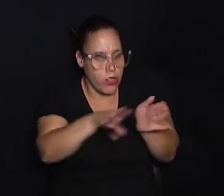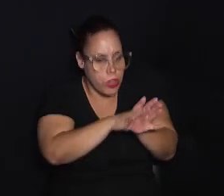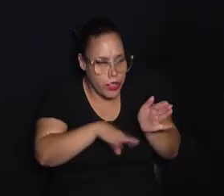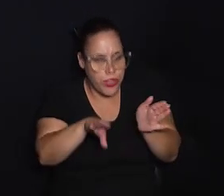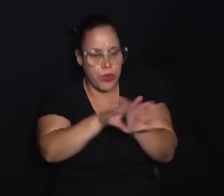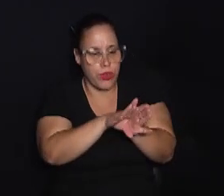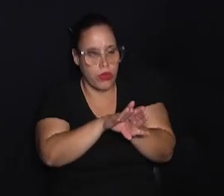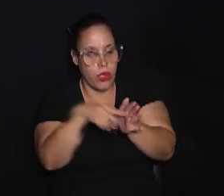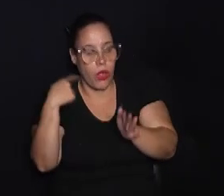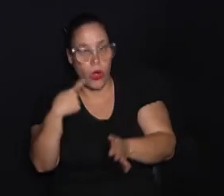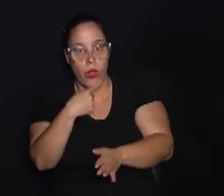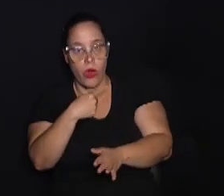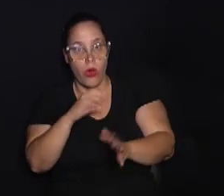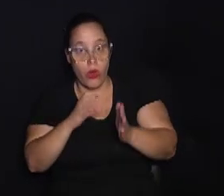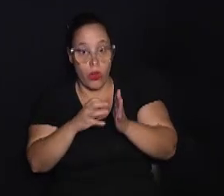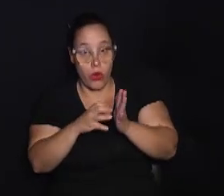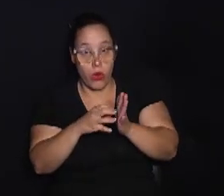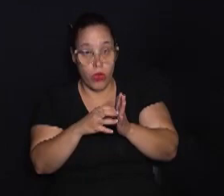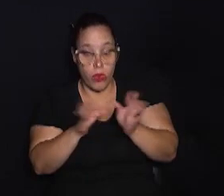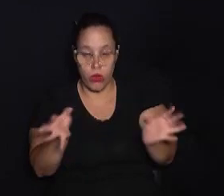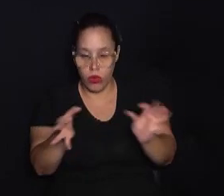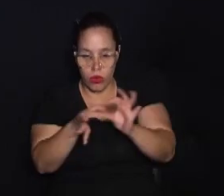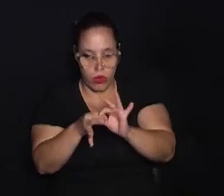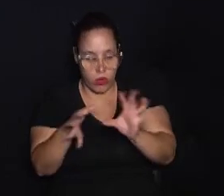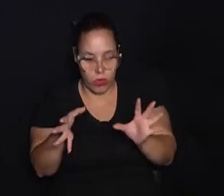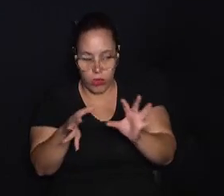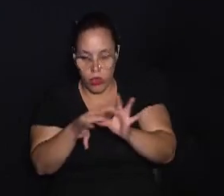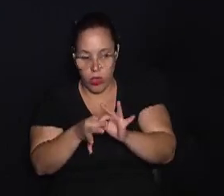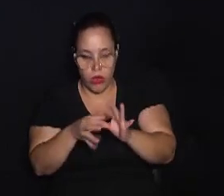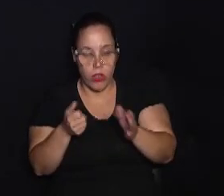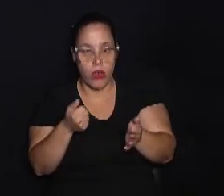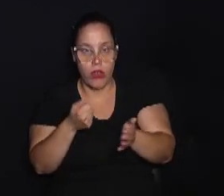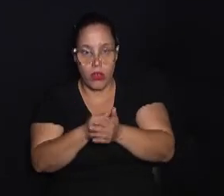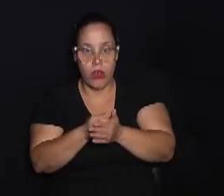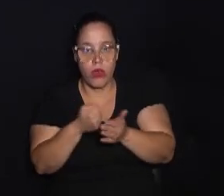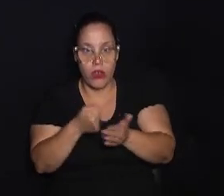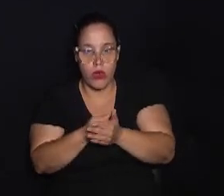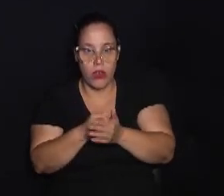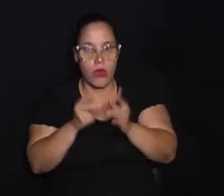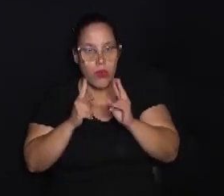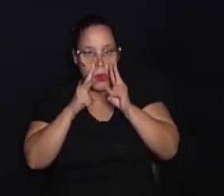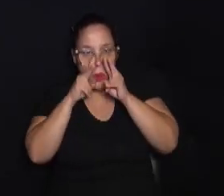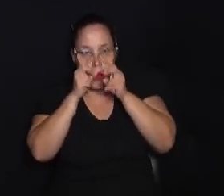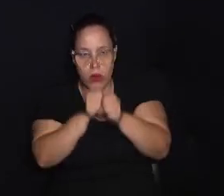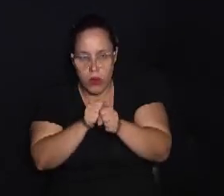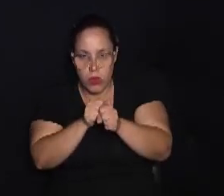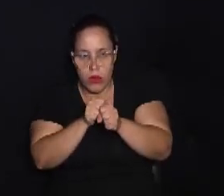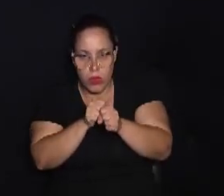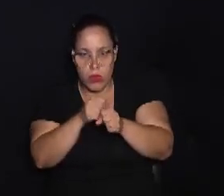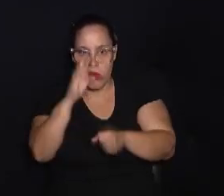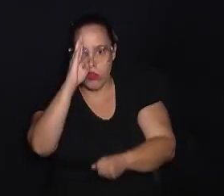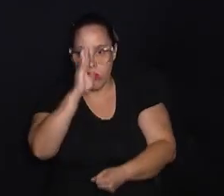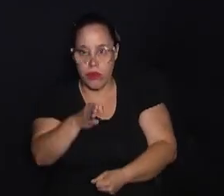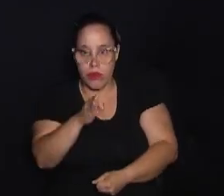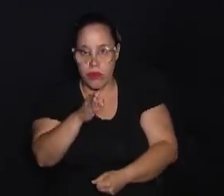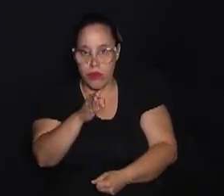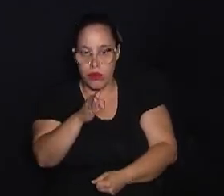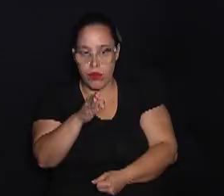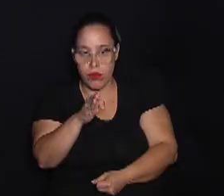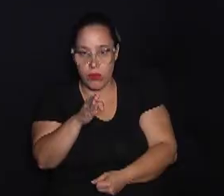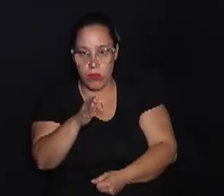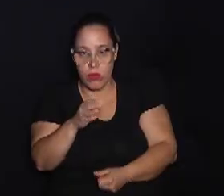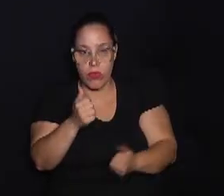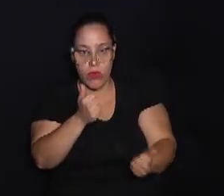O nosso mandato tem tido uma conexão, tem tentado ter uma conexão muito forte, principalmente com quem